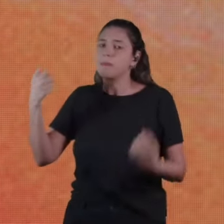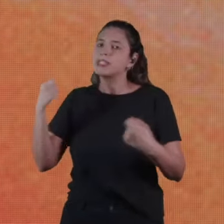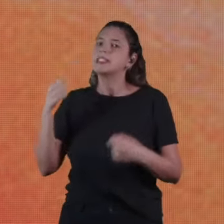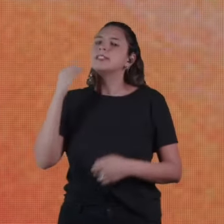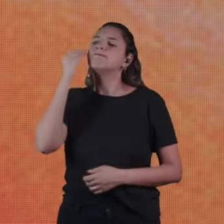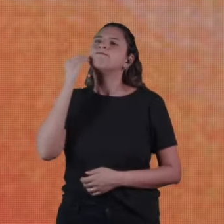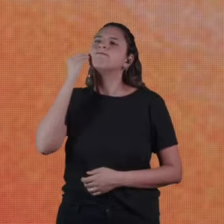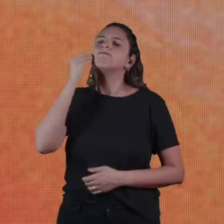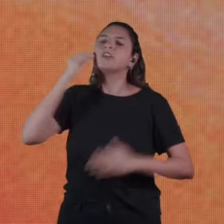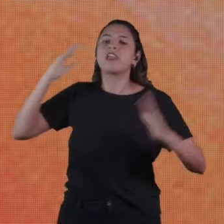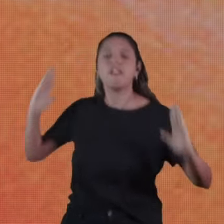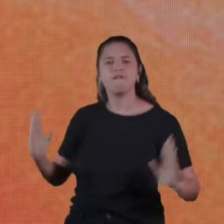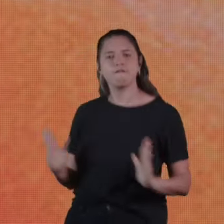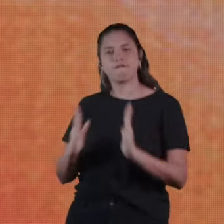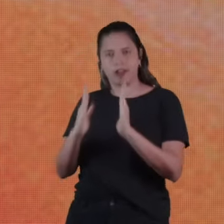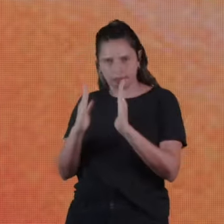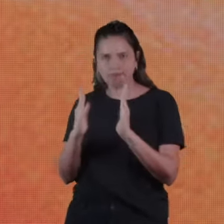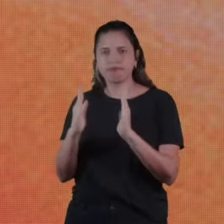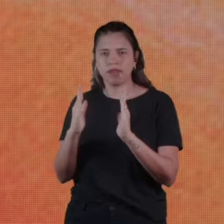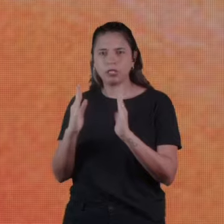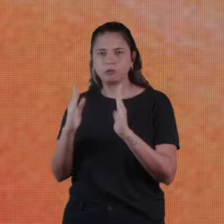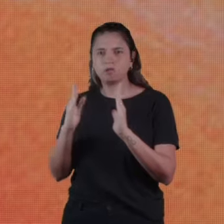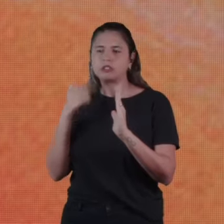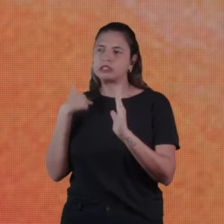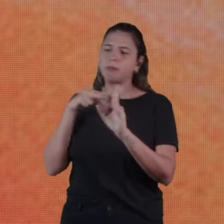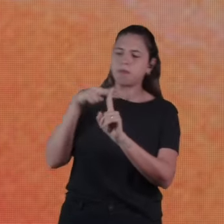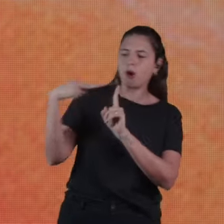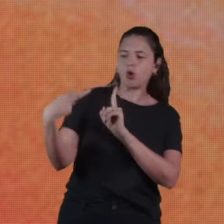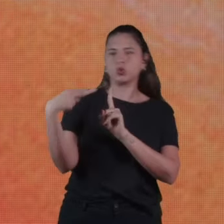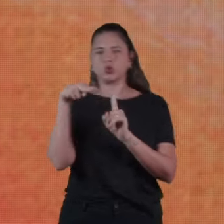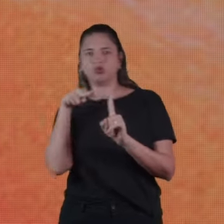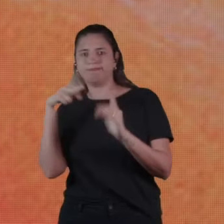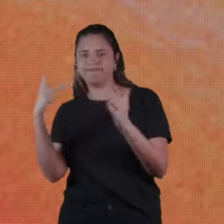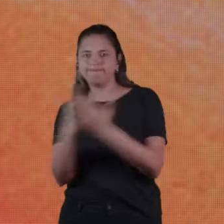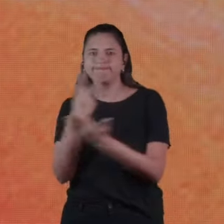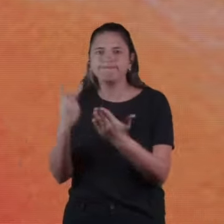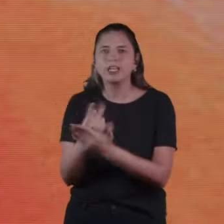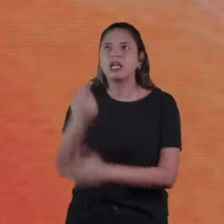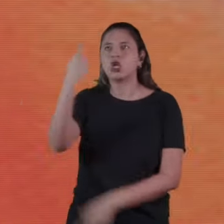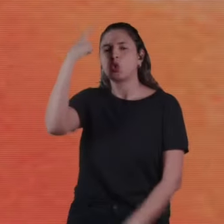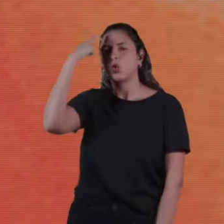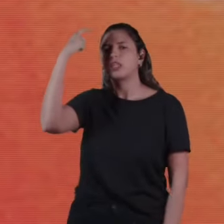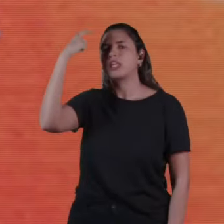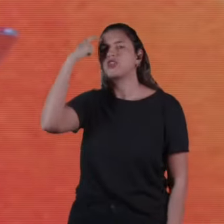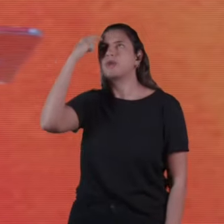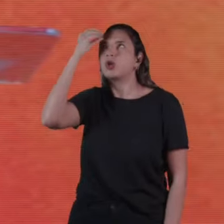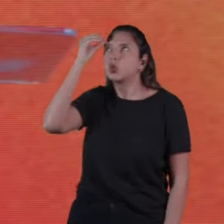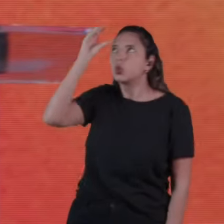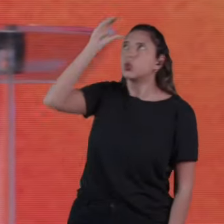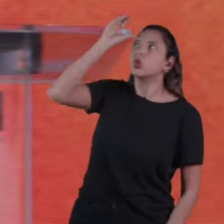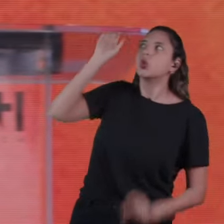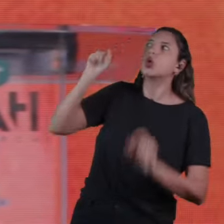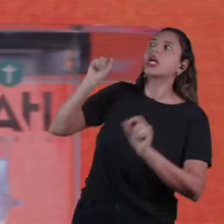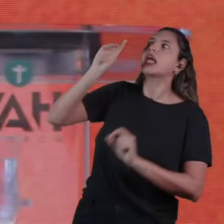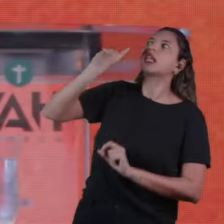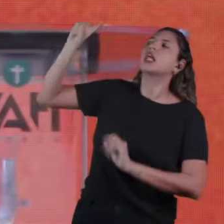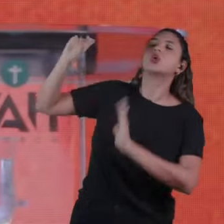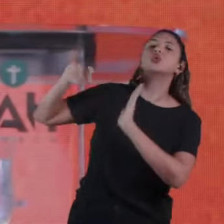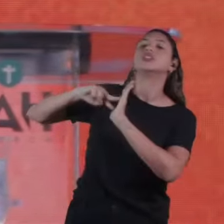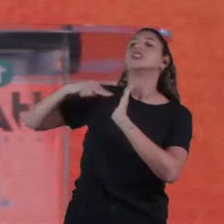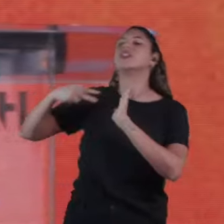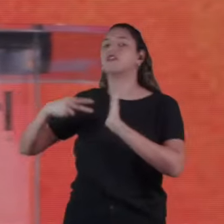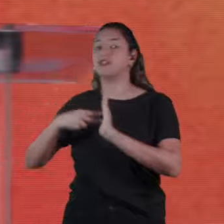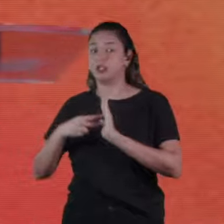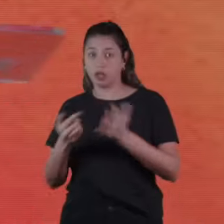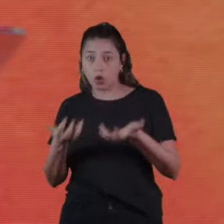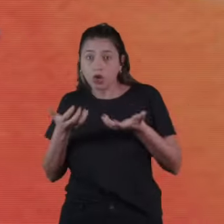experiências, confrontar essas visões equivocadas e crescer no nosso entendimento de quem é Deus, amém? É isso que eu desejo hoje, que